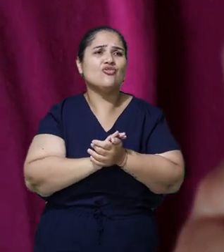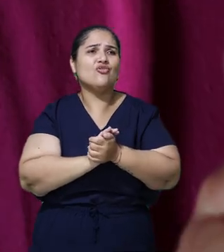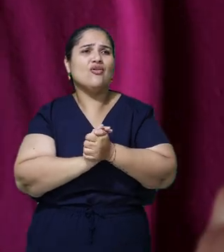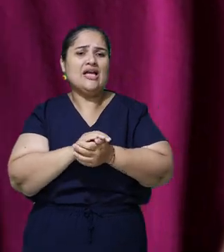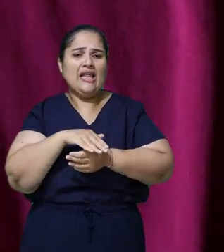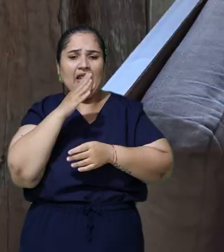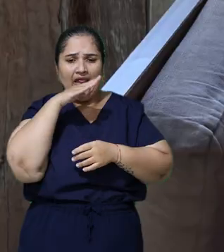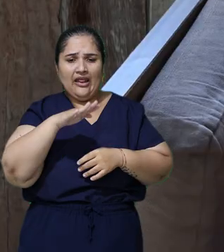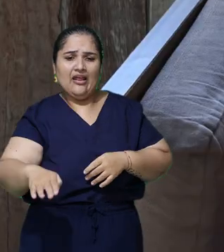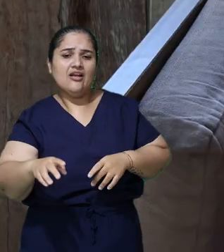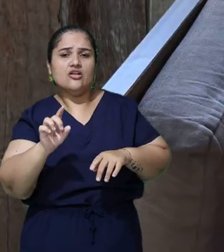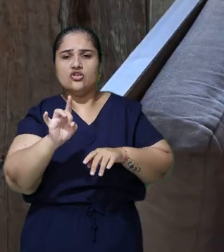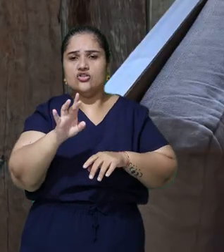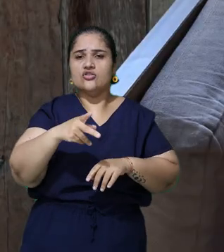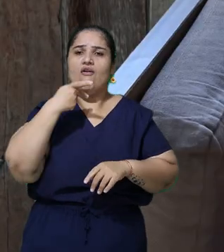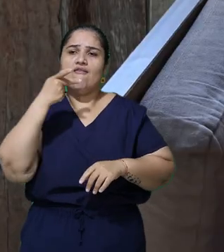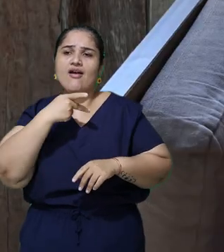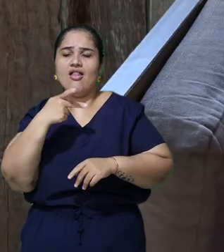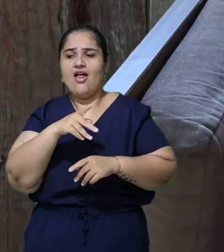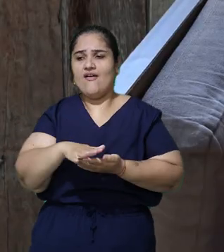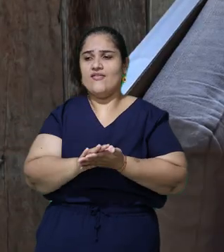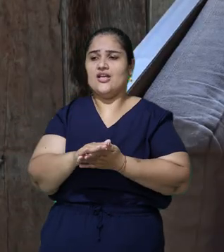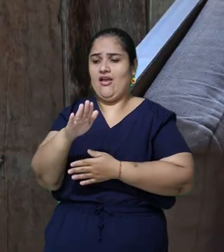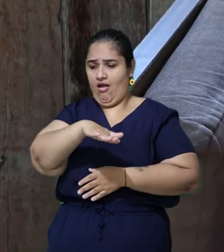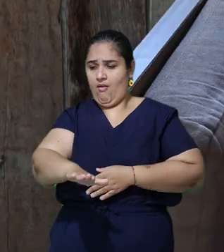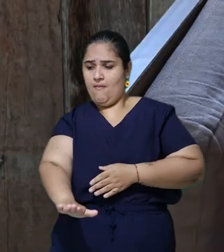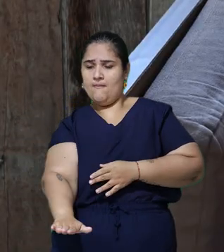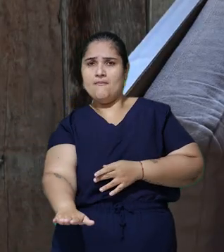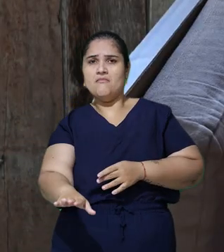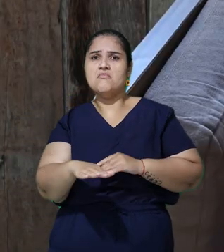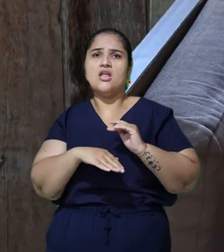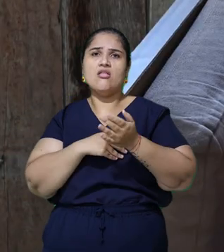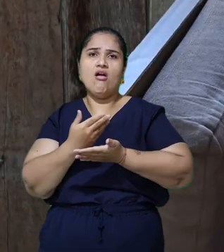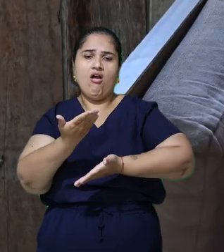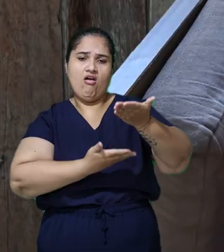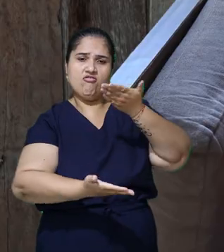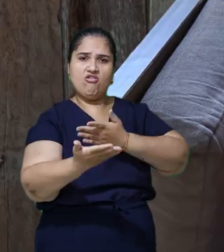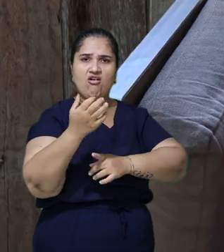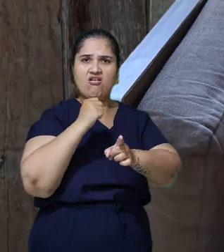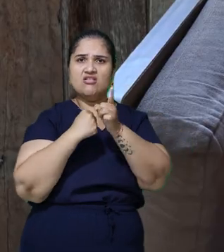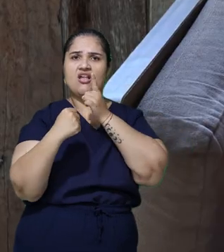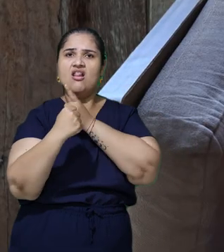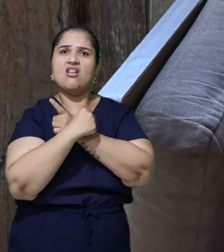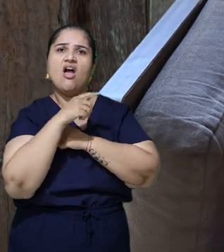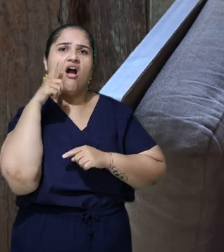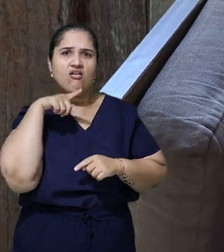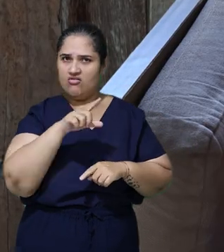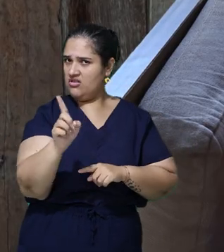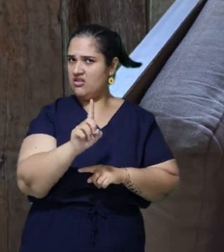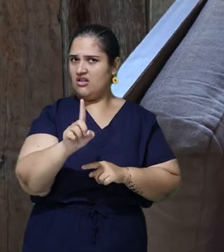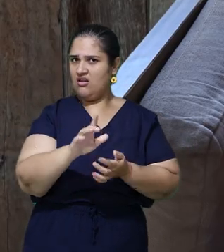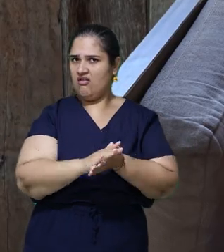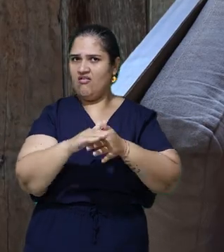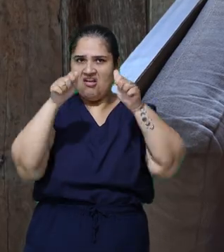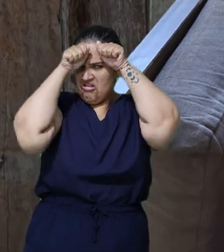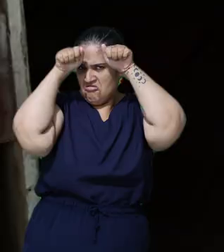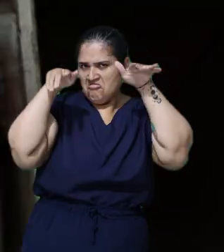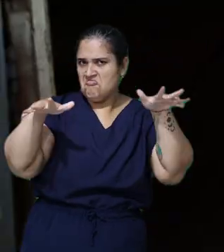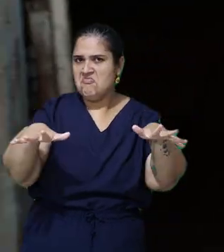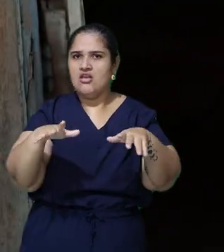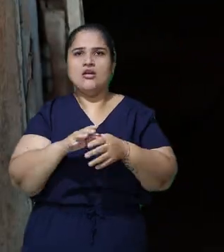Emily ia ser uma criança que não ia socializar com ninguém, que ela não ia ter amigo, e o autismo não é isso,